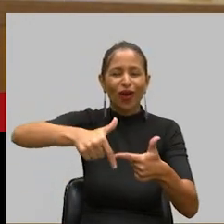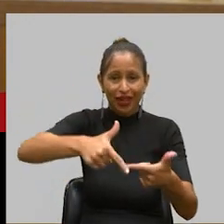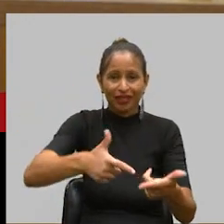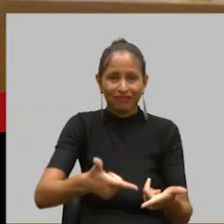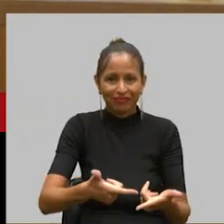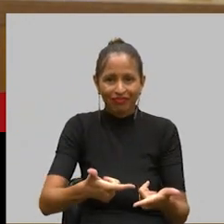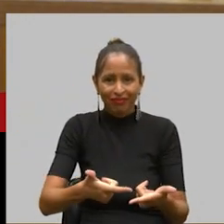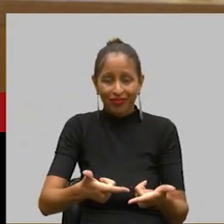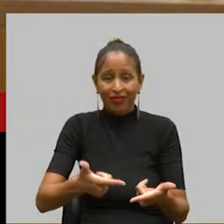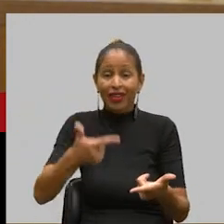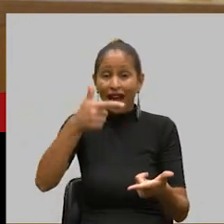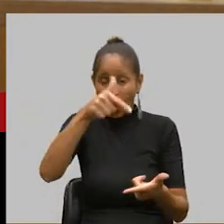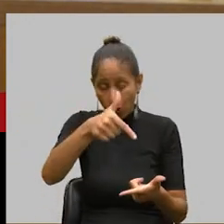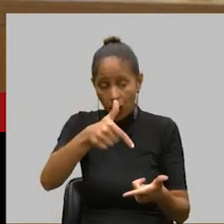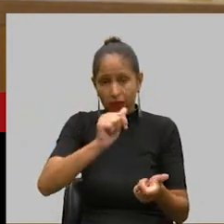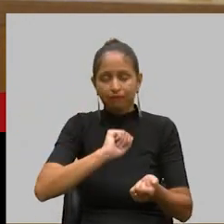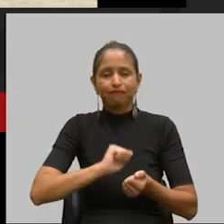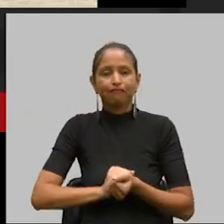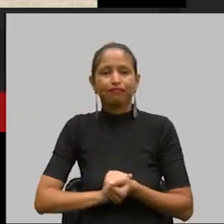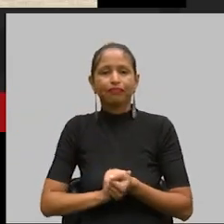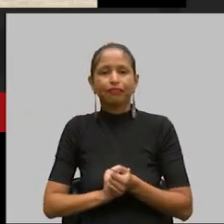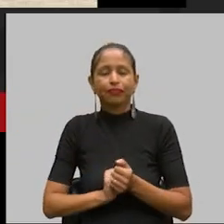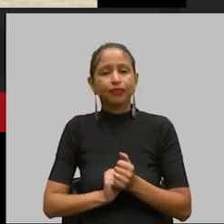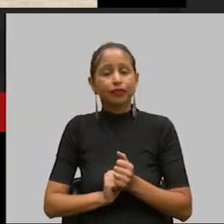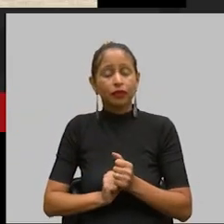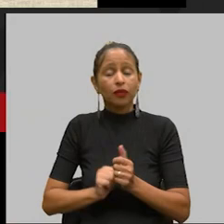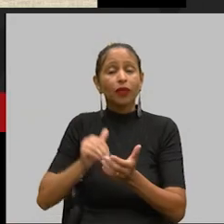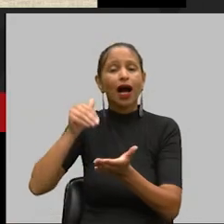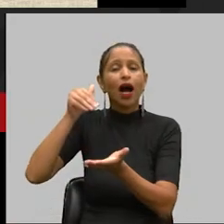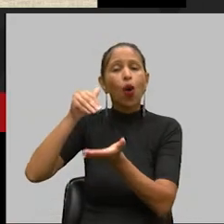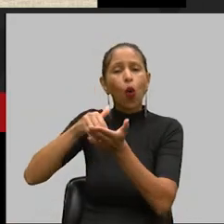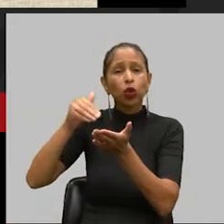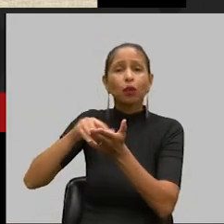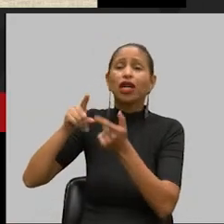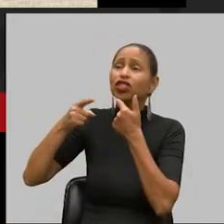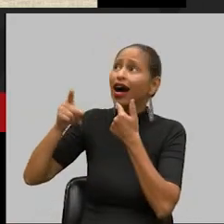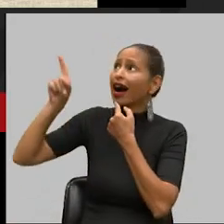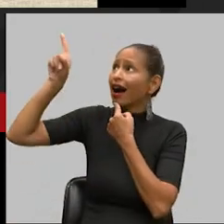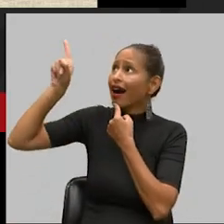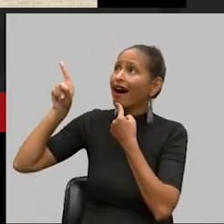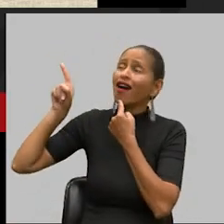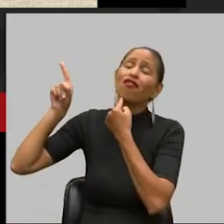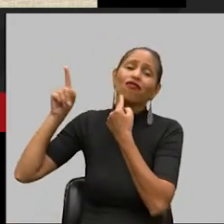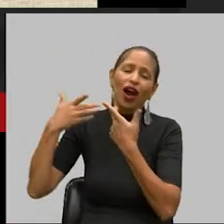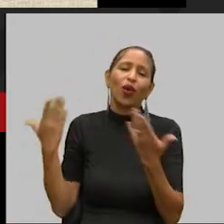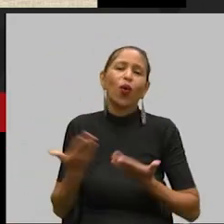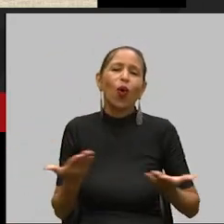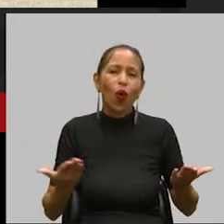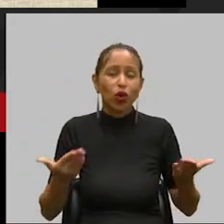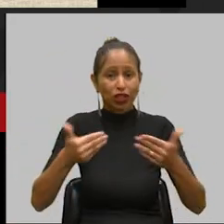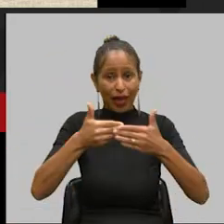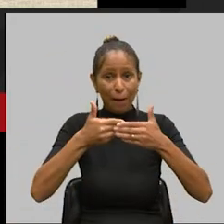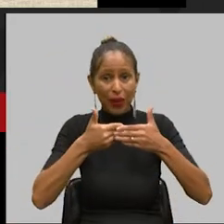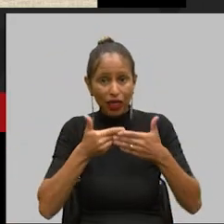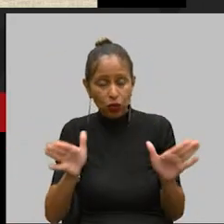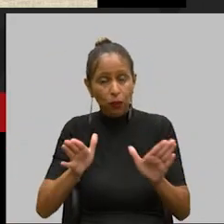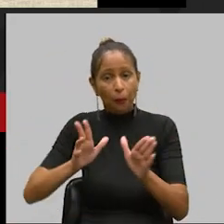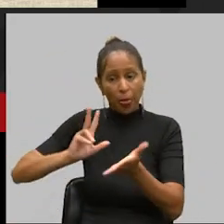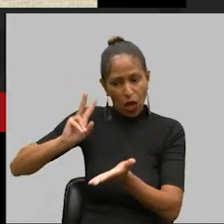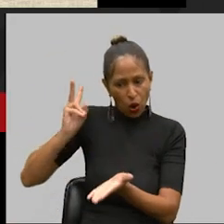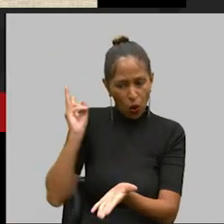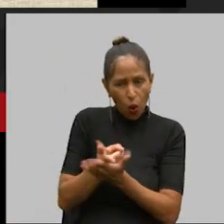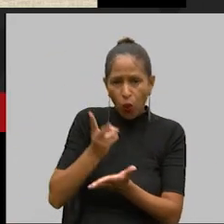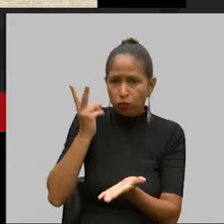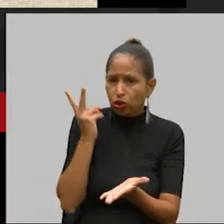agora nós vamos paraa última parte que é os desafios que já foram ditos aqui nessa mesa hoje na abertura e vai continuar sendo